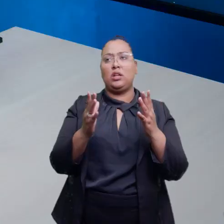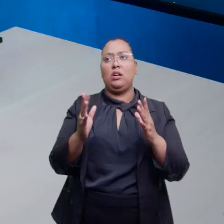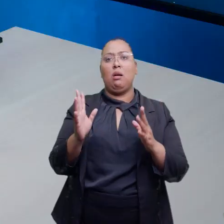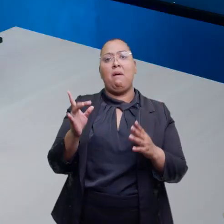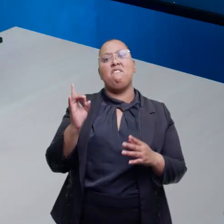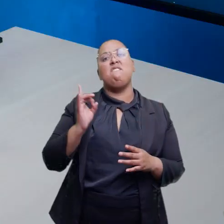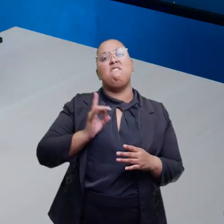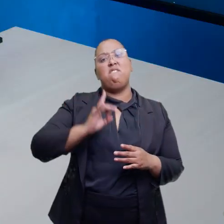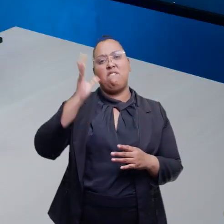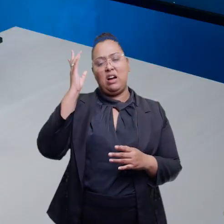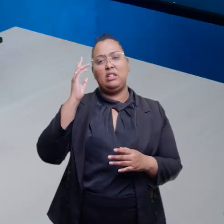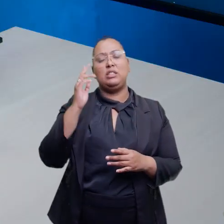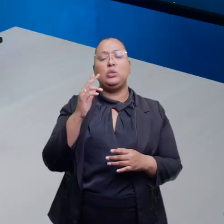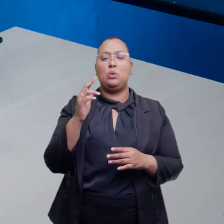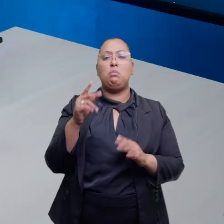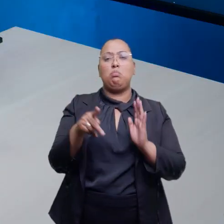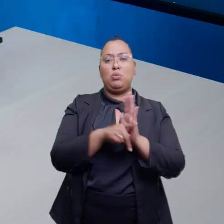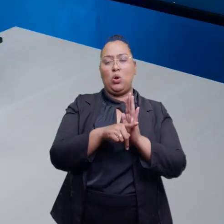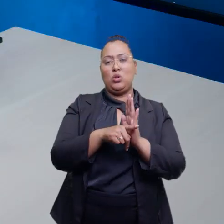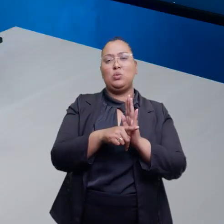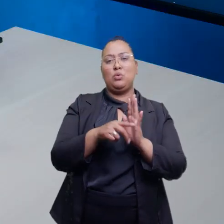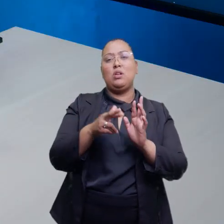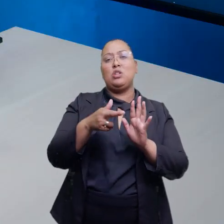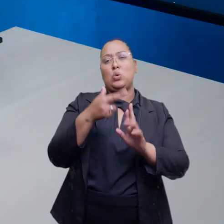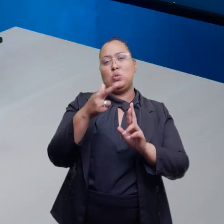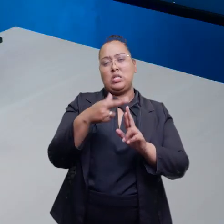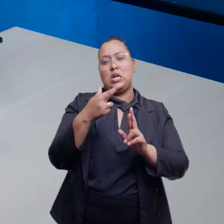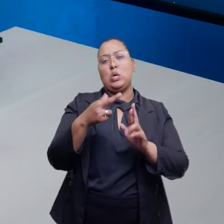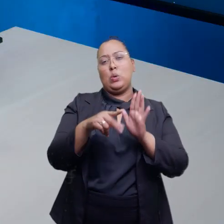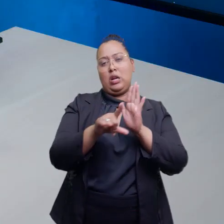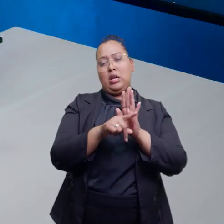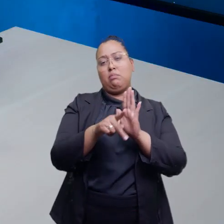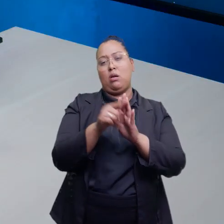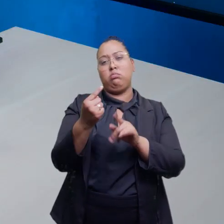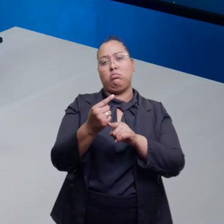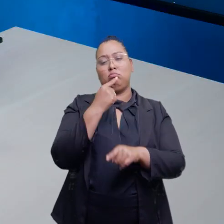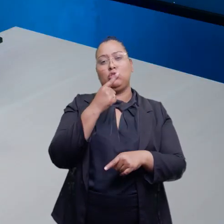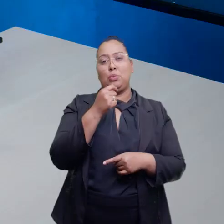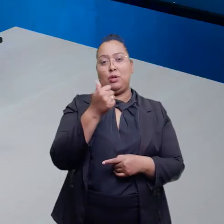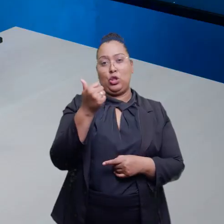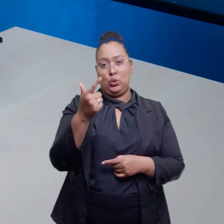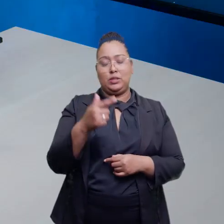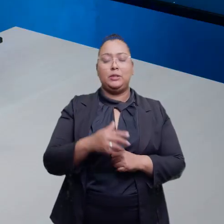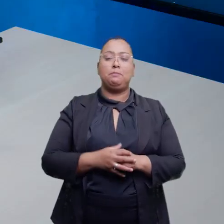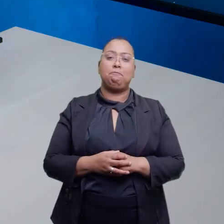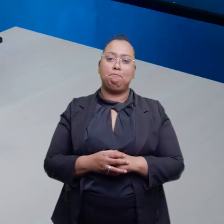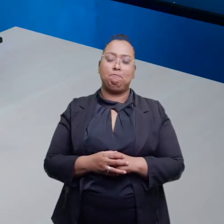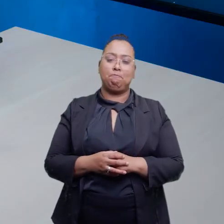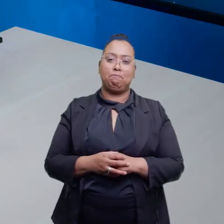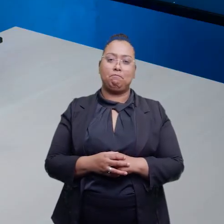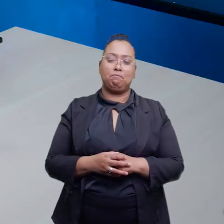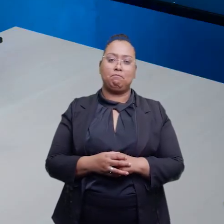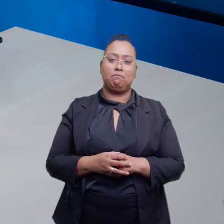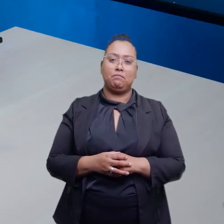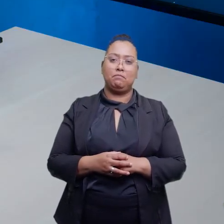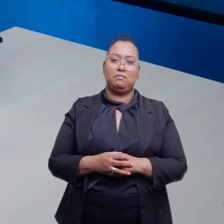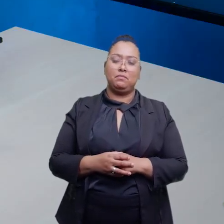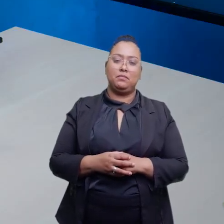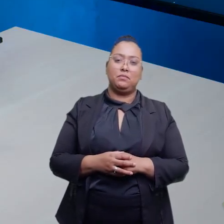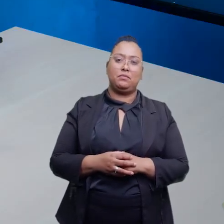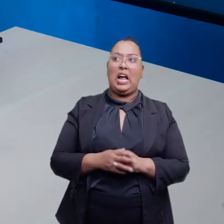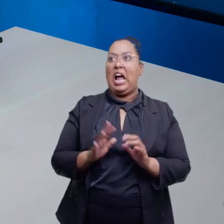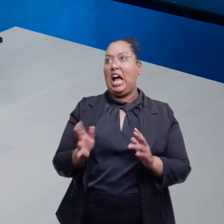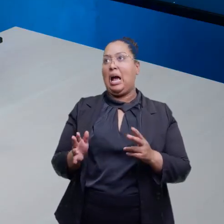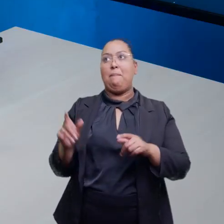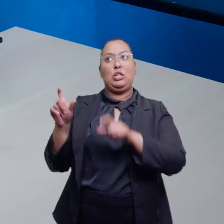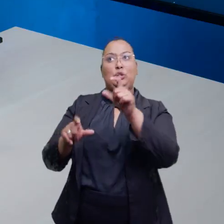né? Da regulamentação de 2012. E não tem mais essas coisas assim,